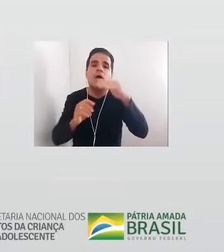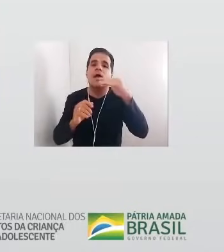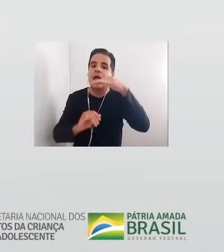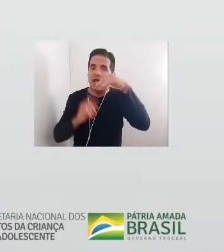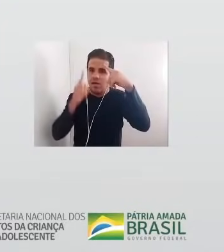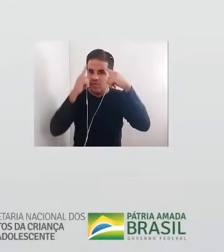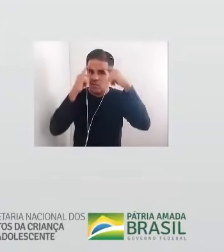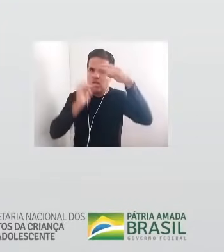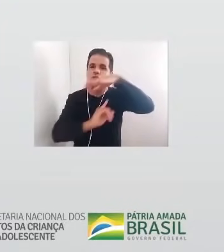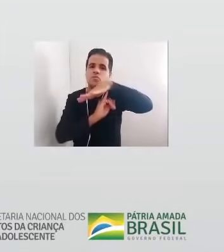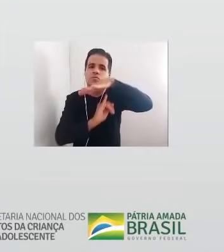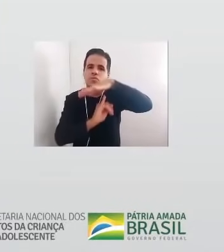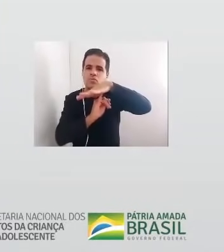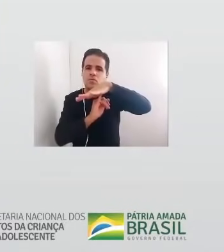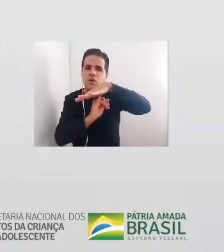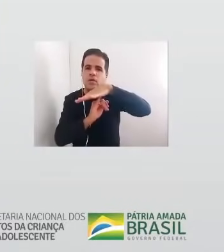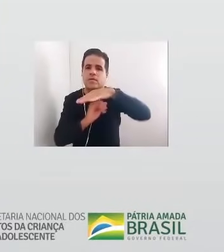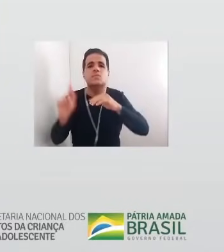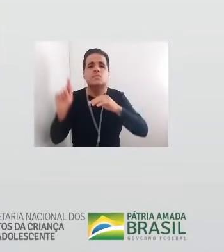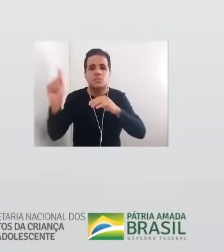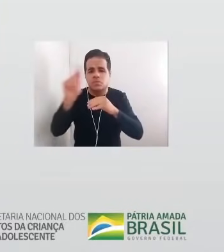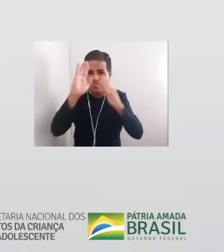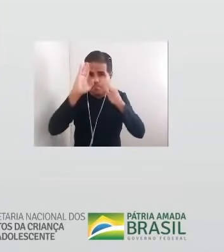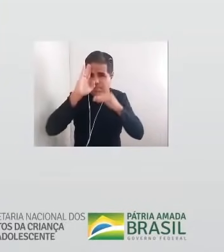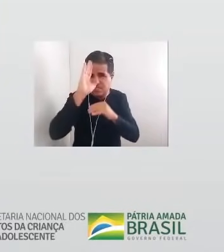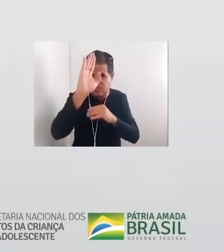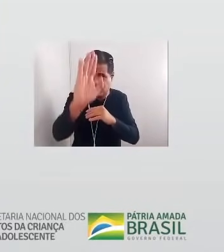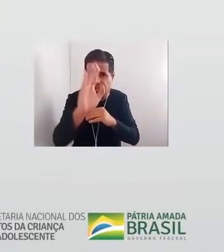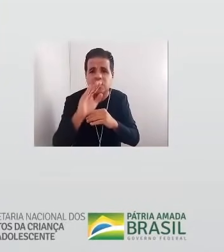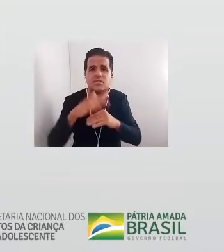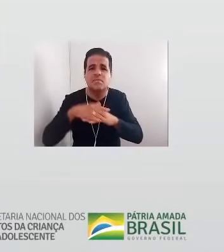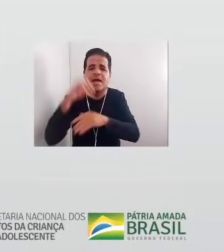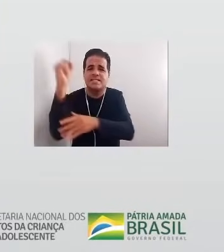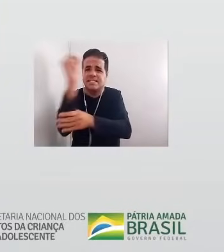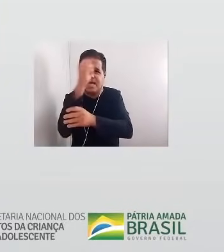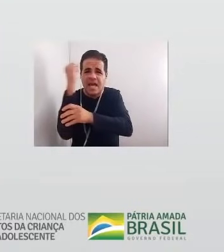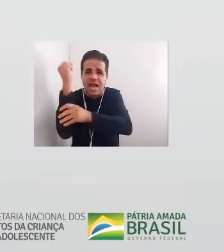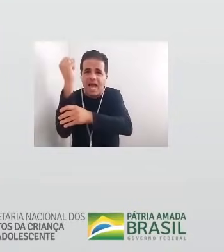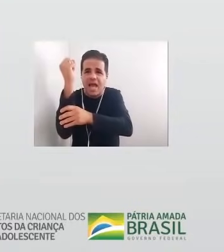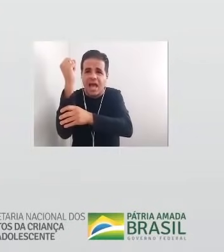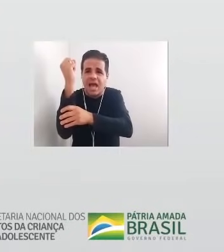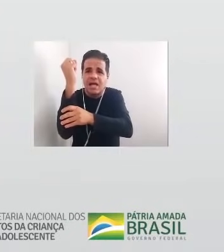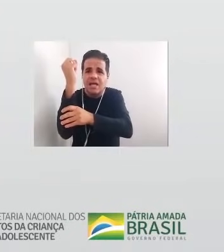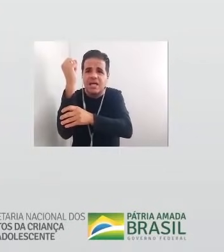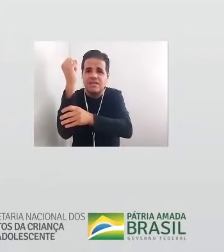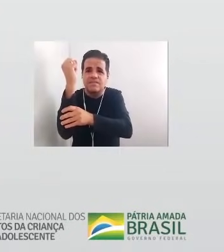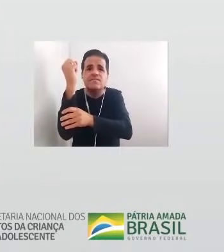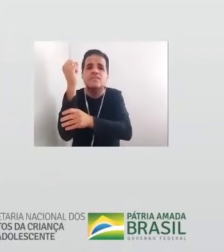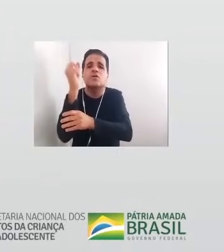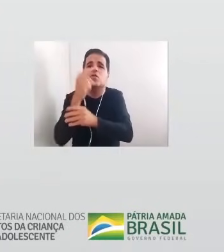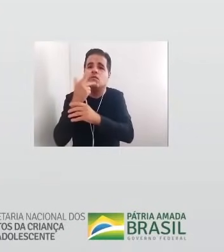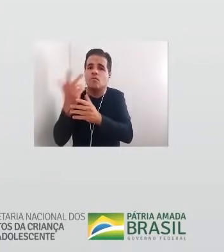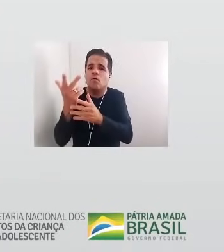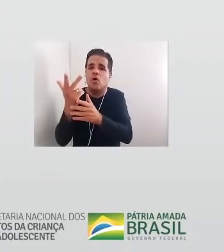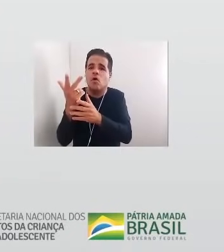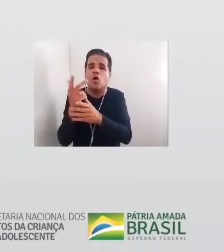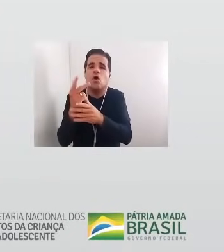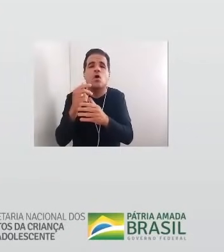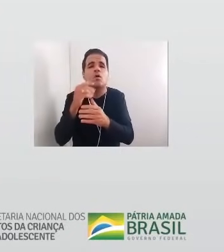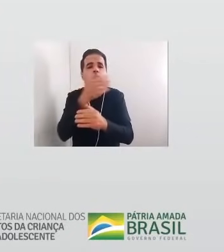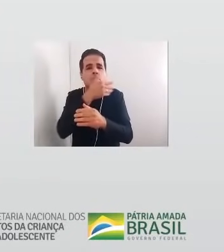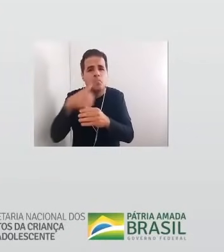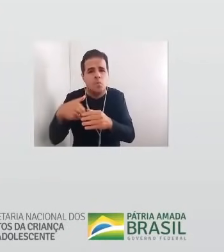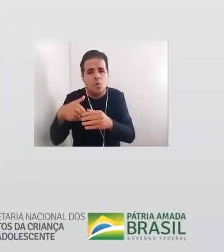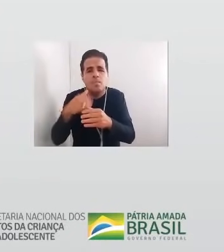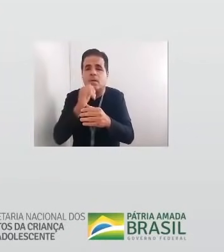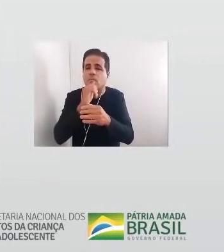Ou seja, quando instituições, principalmente mais graves, se essas instituições forem instituições públicas, né? Como,